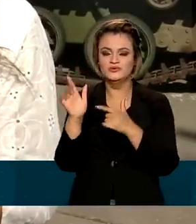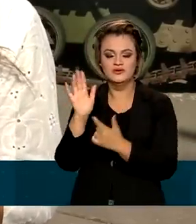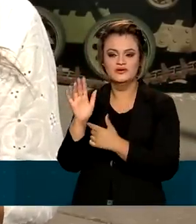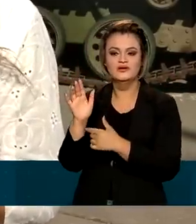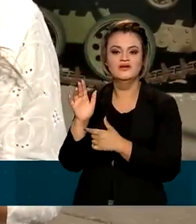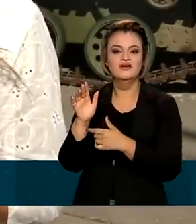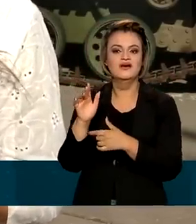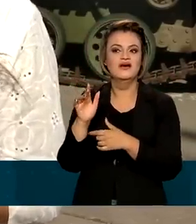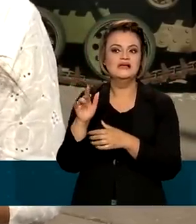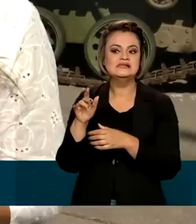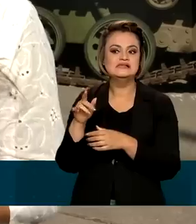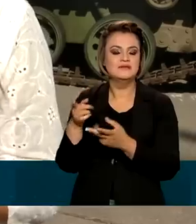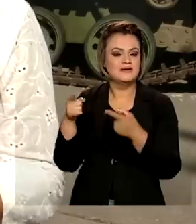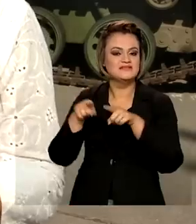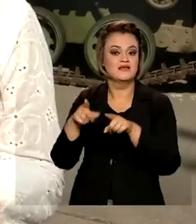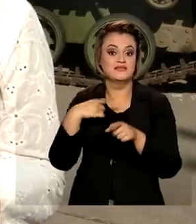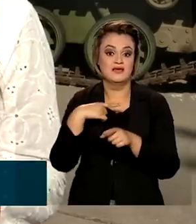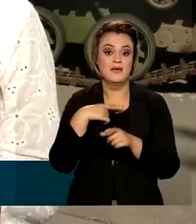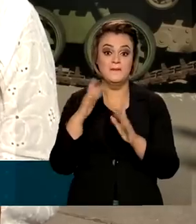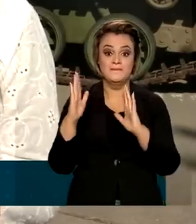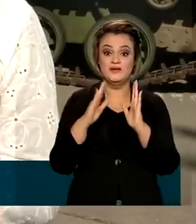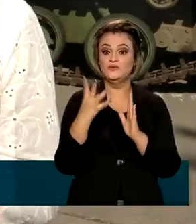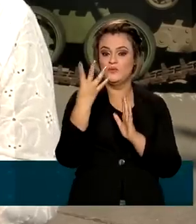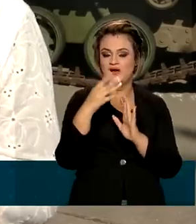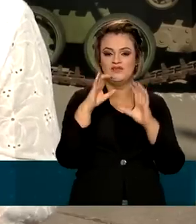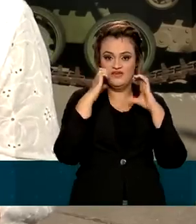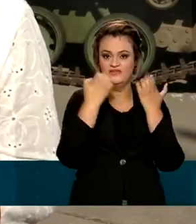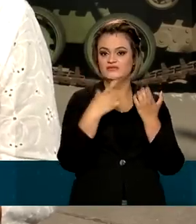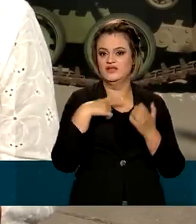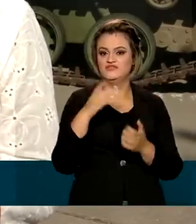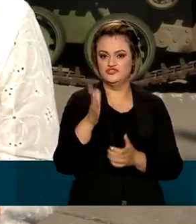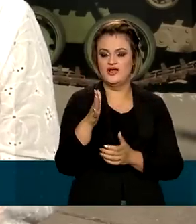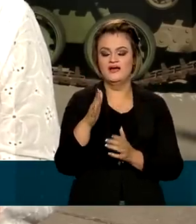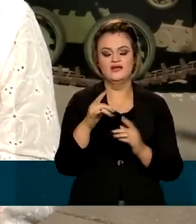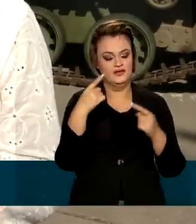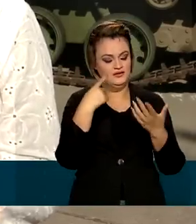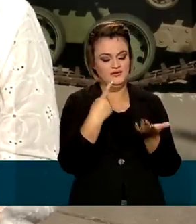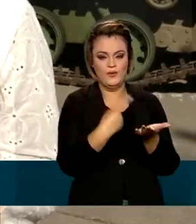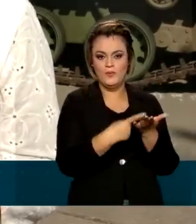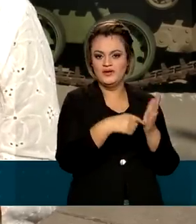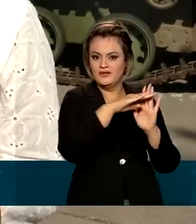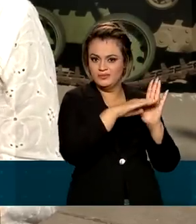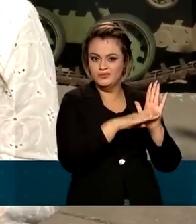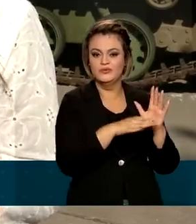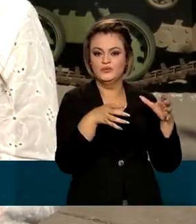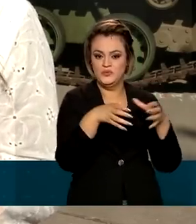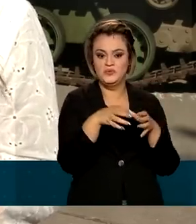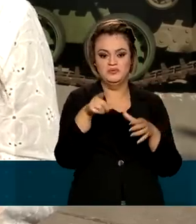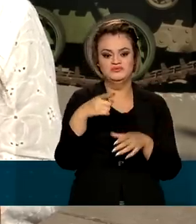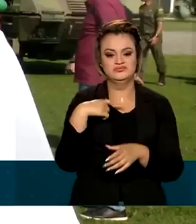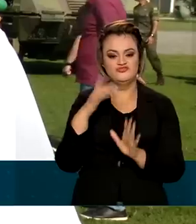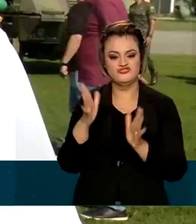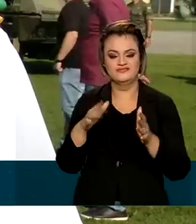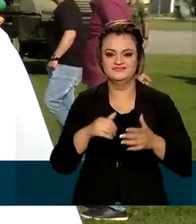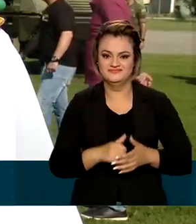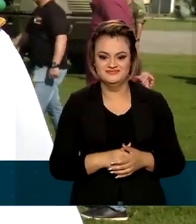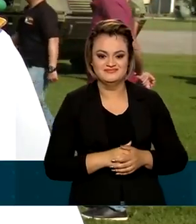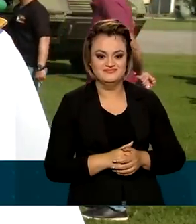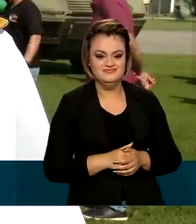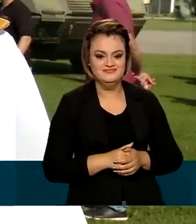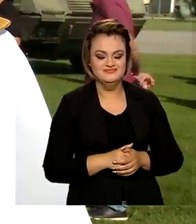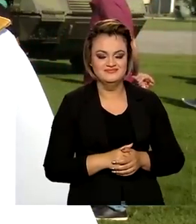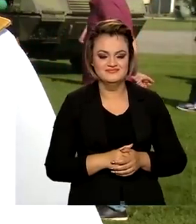Sesc Rio. Esta é a 4ª edição do evento, que já faz parte do calendário oficial do Corpo de Fuzileiros Navais. O